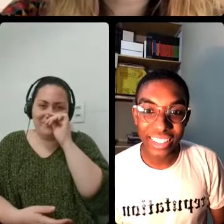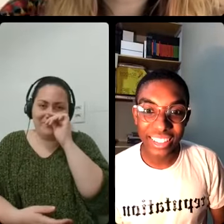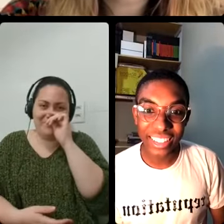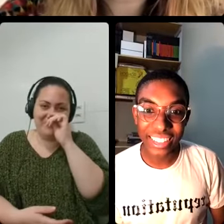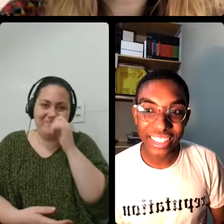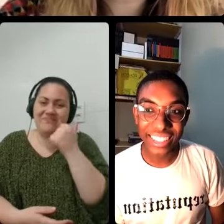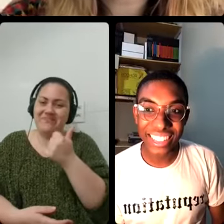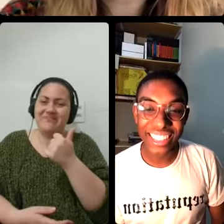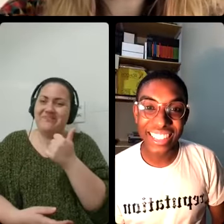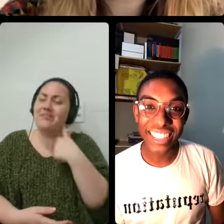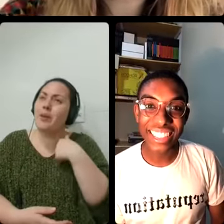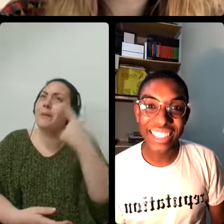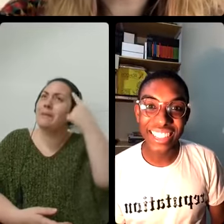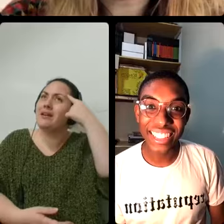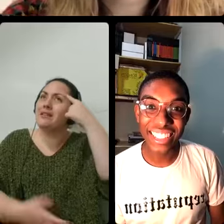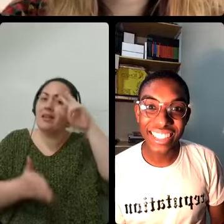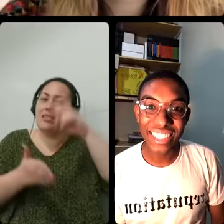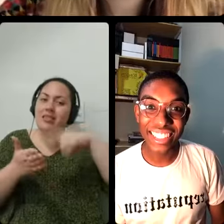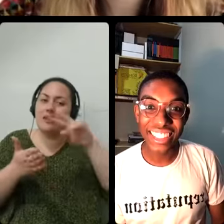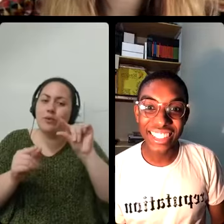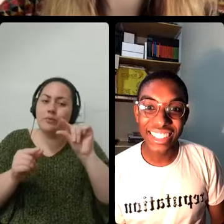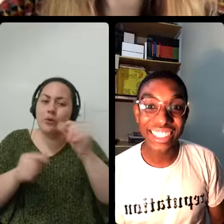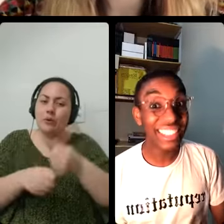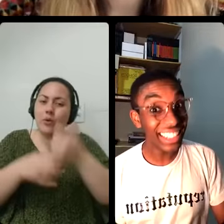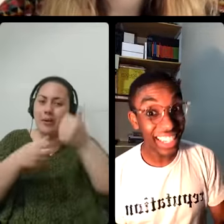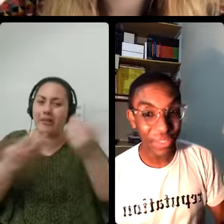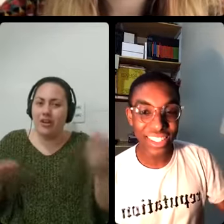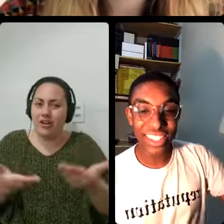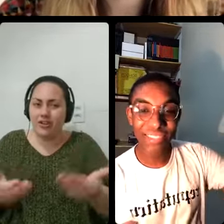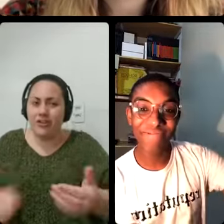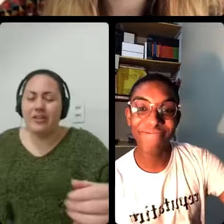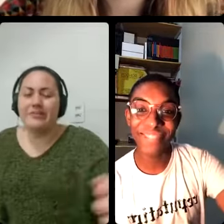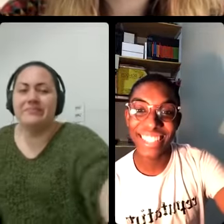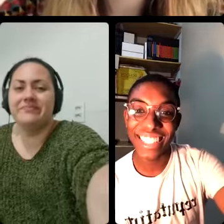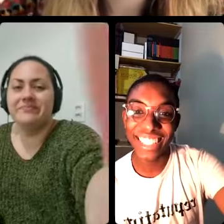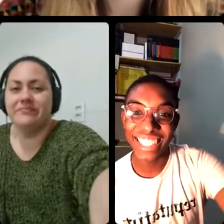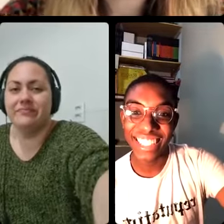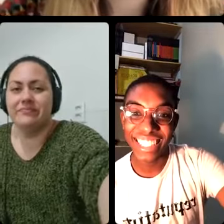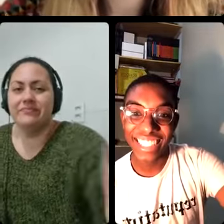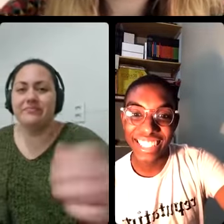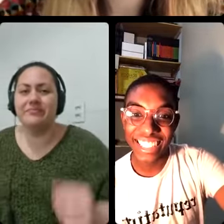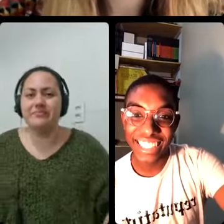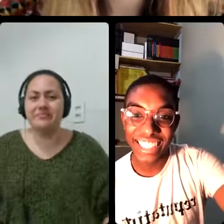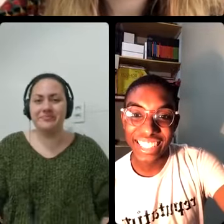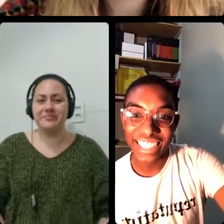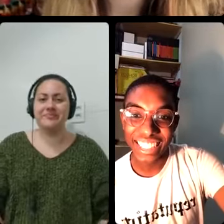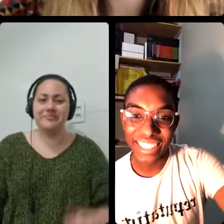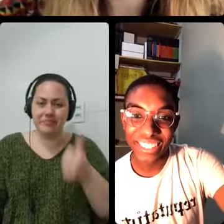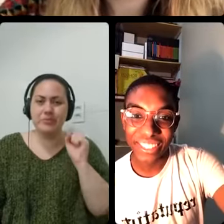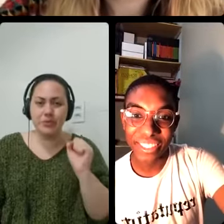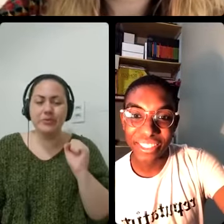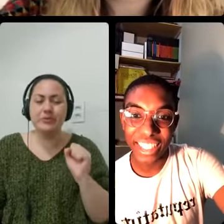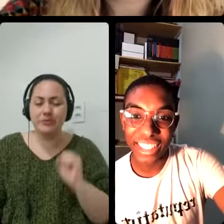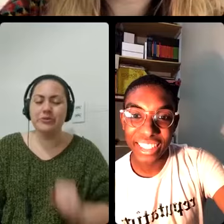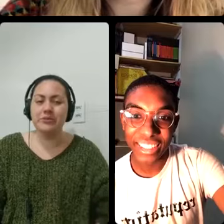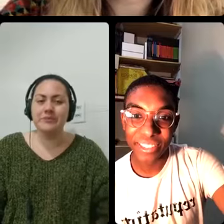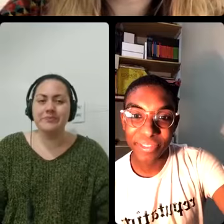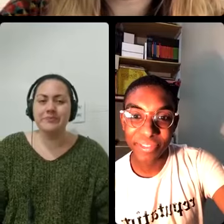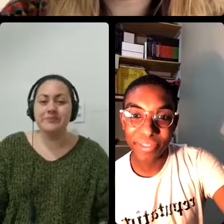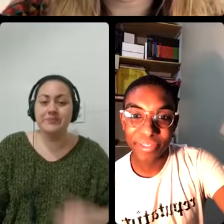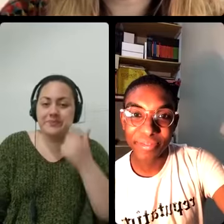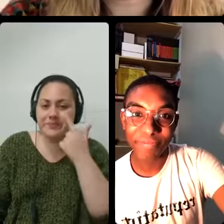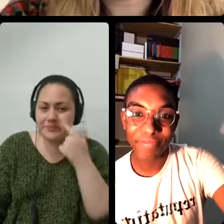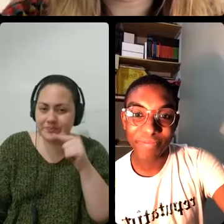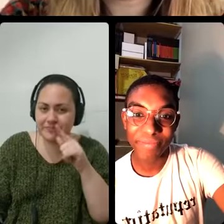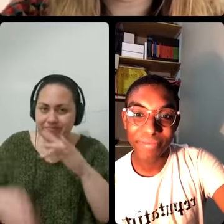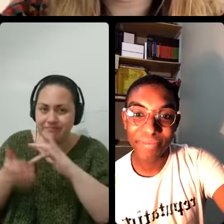pensando em a gente ler um pouquinho agora os comentários. Ai, pode ser. Pode ser? Só um minutinho, deixa eu subir